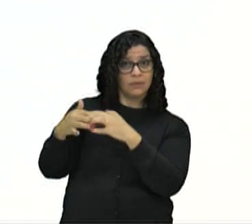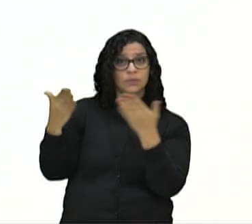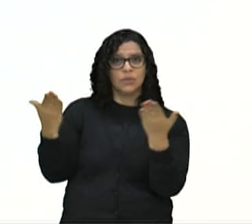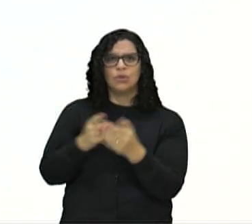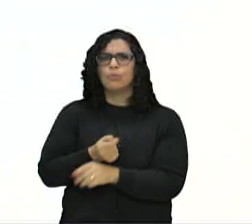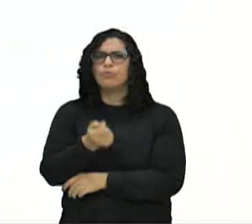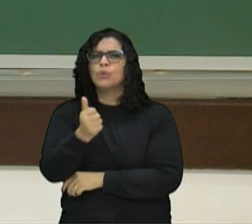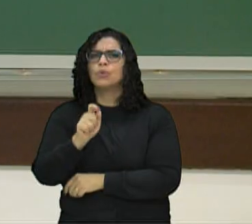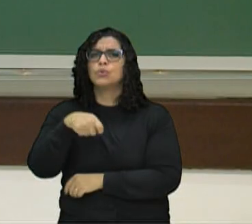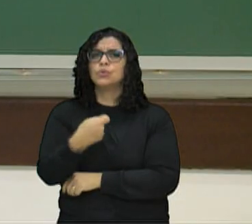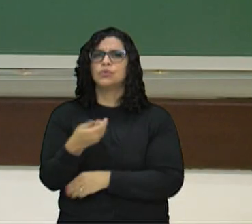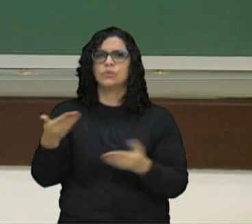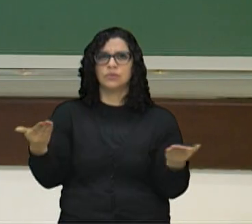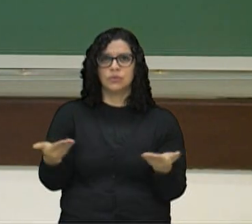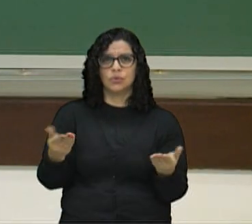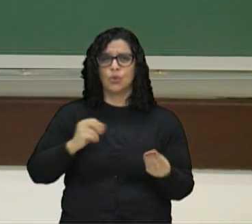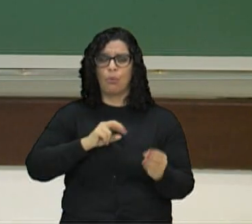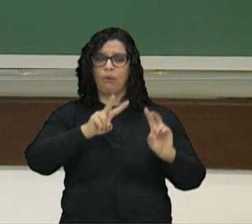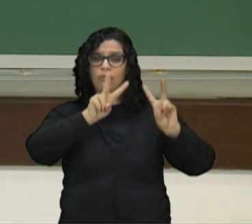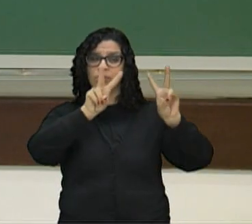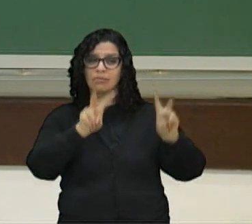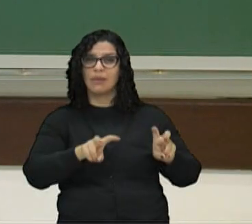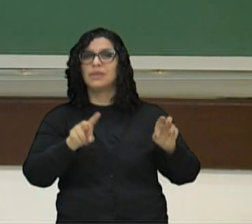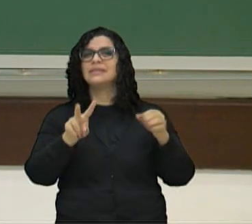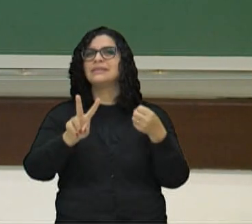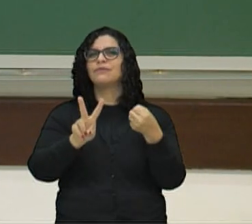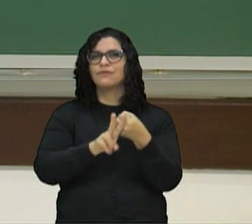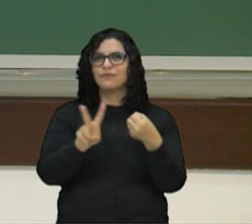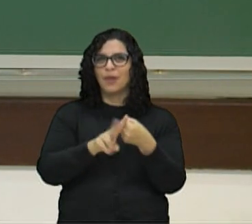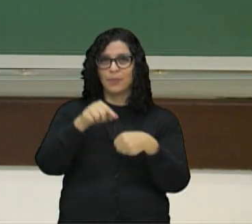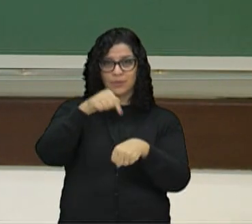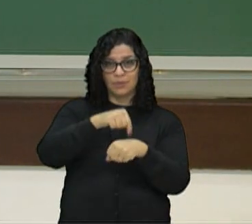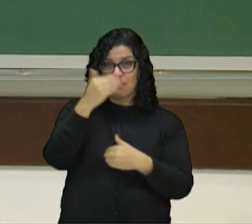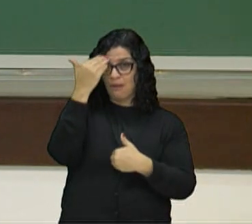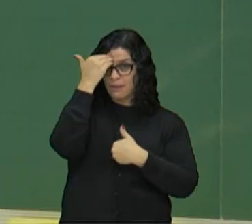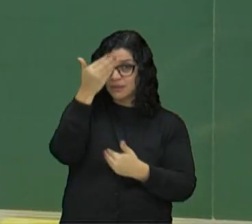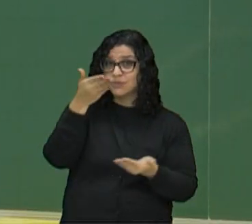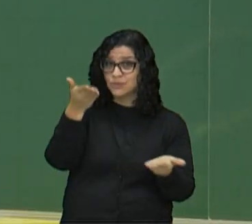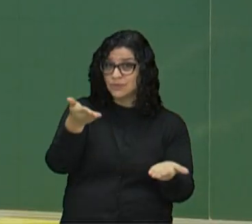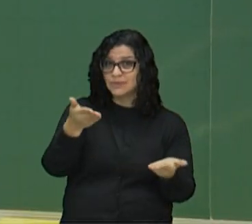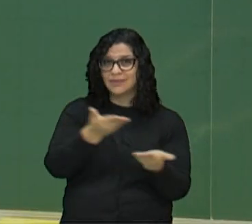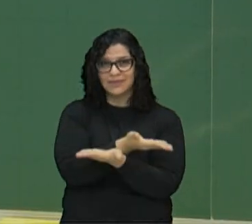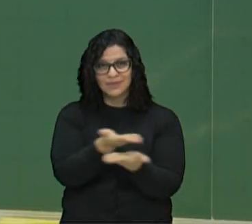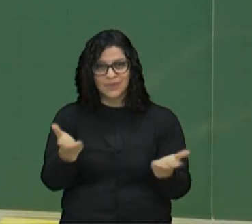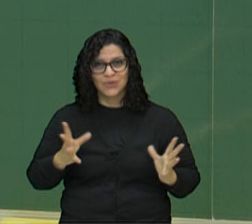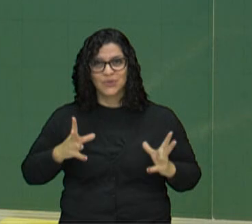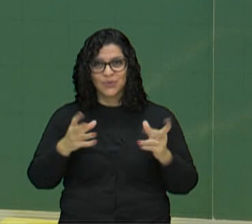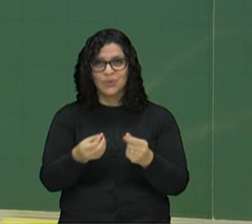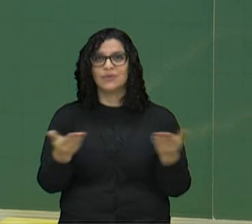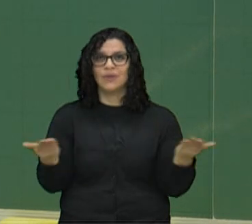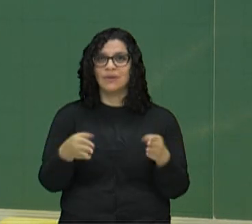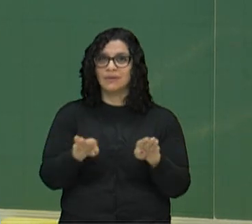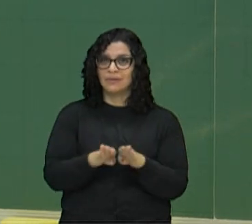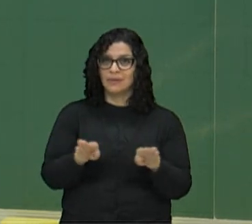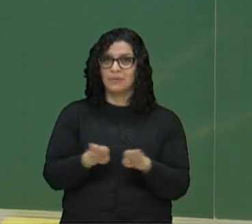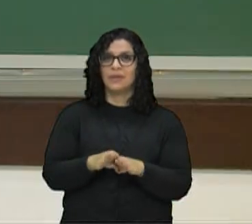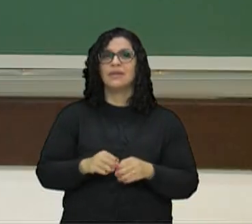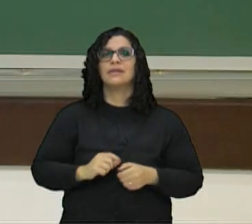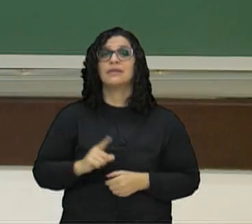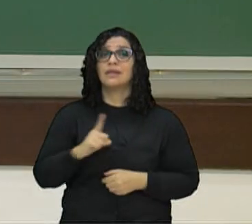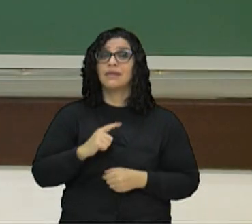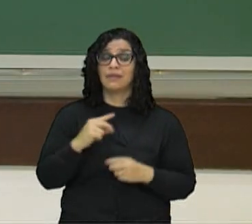um pouco sobre os tempos verbais. Eu agradeço a todos vocês